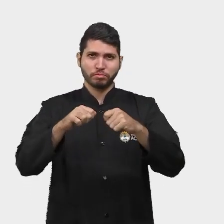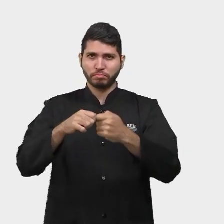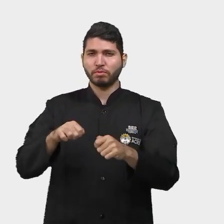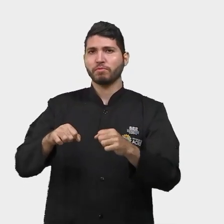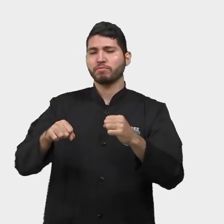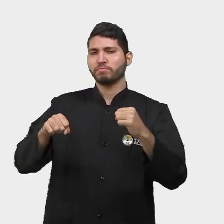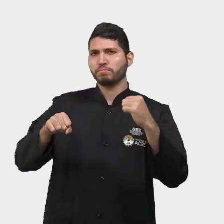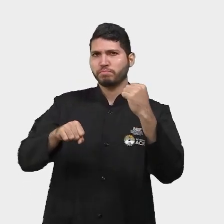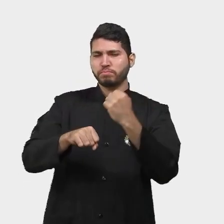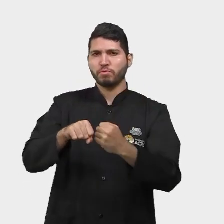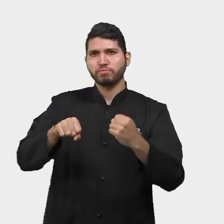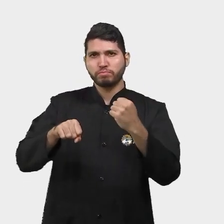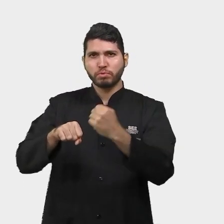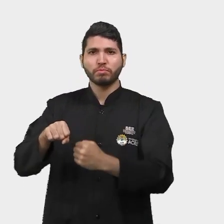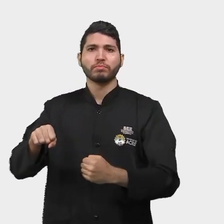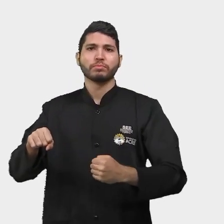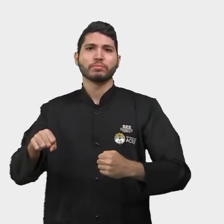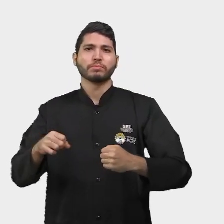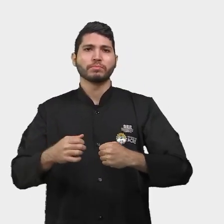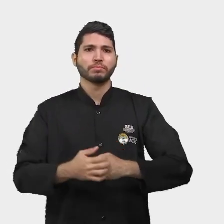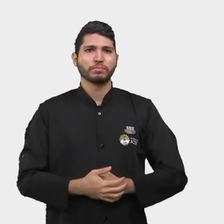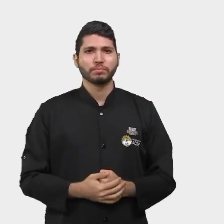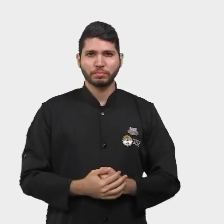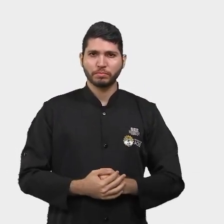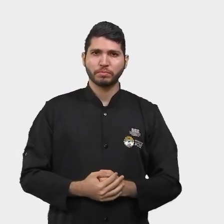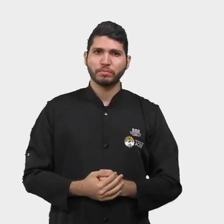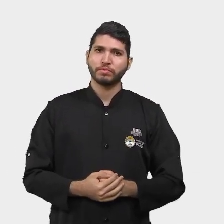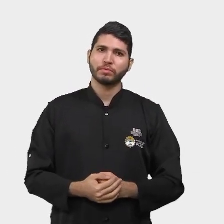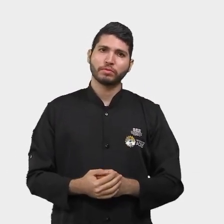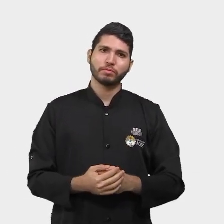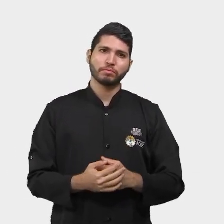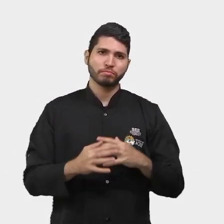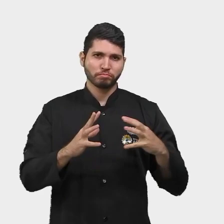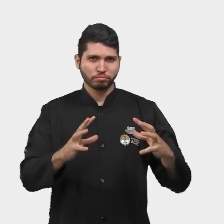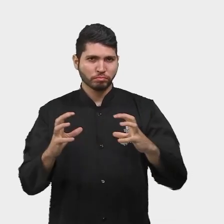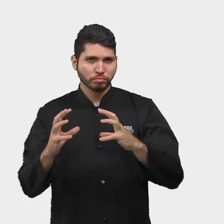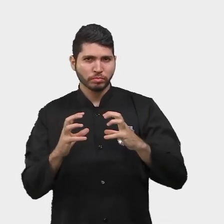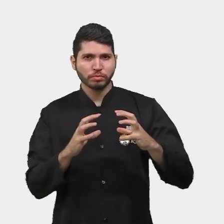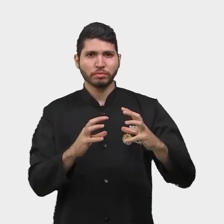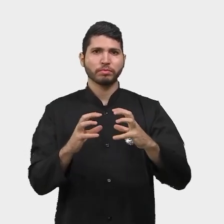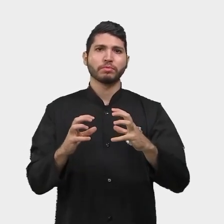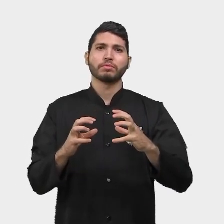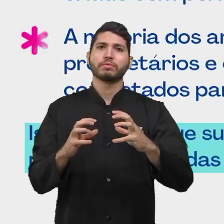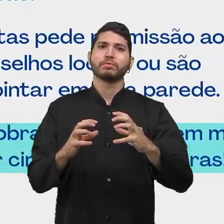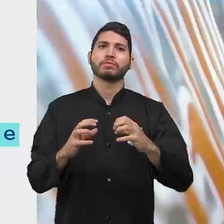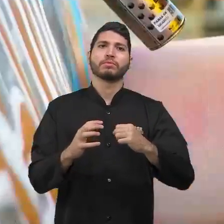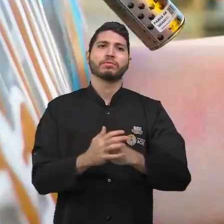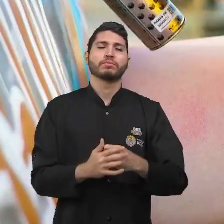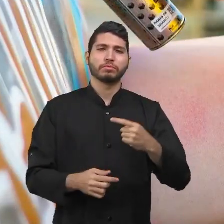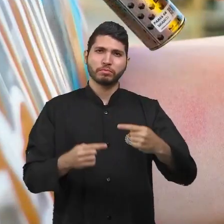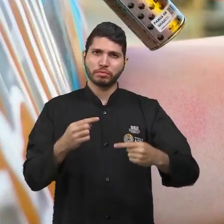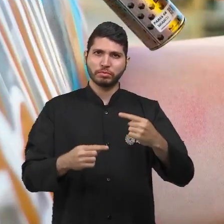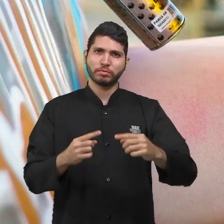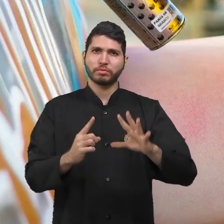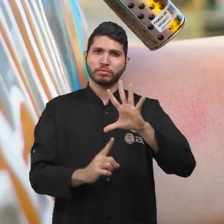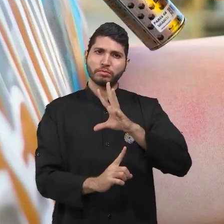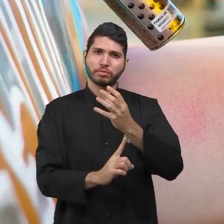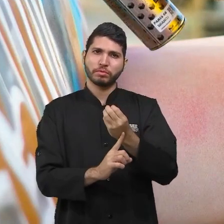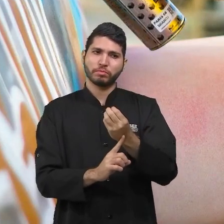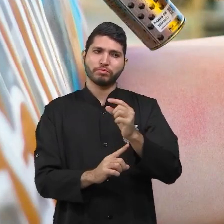E é por isso que eu vou falar para vocês que, mais na frente, que o grafite,